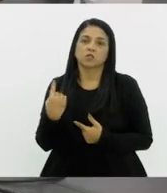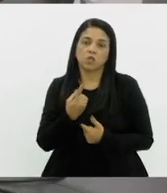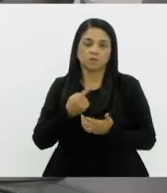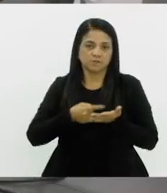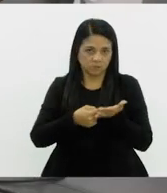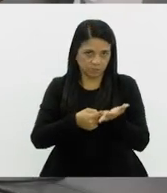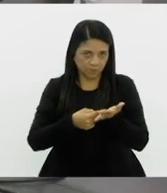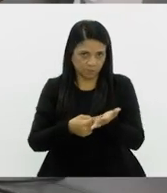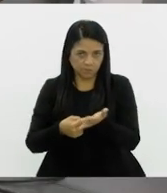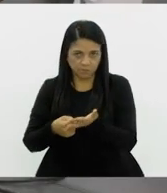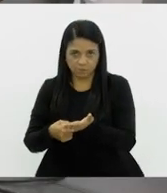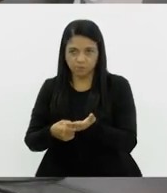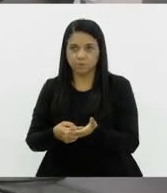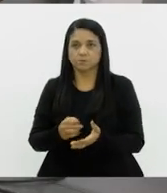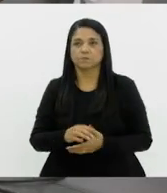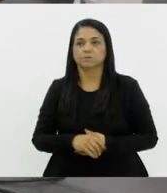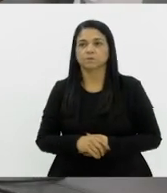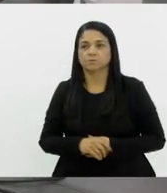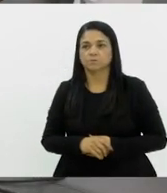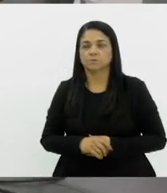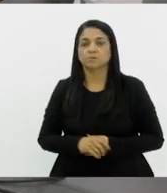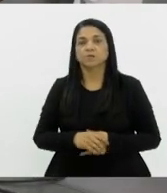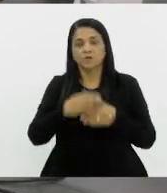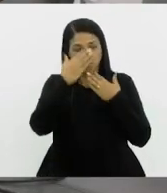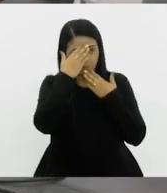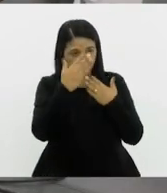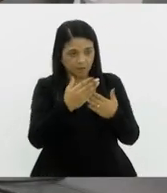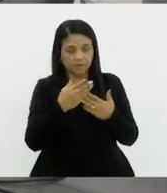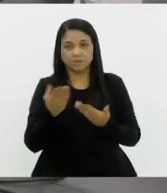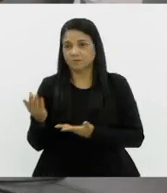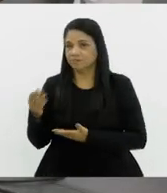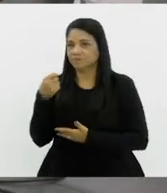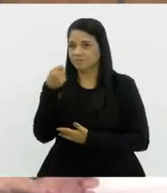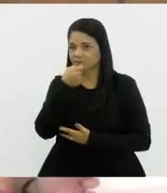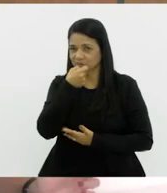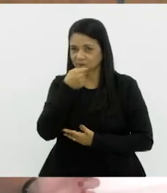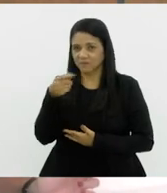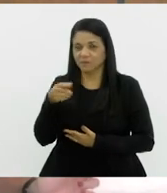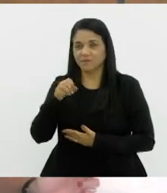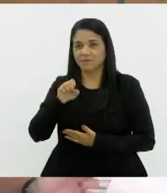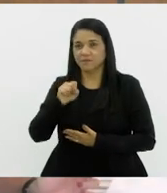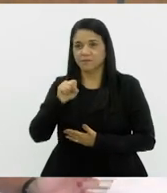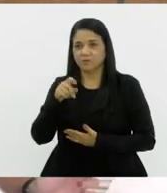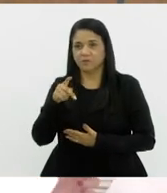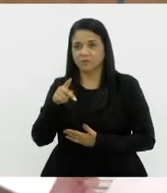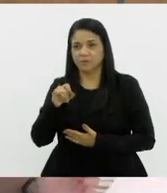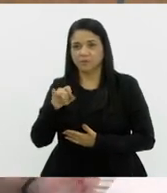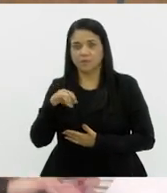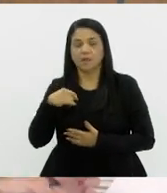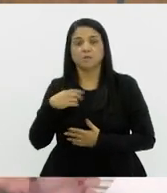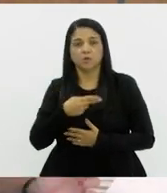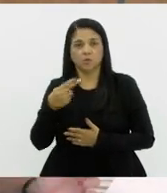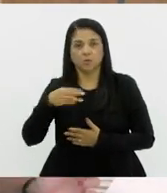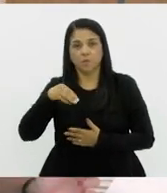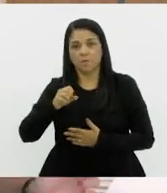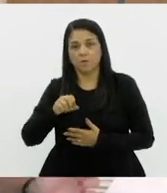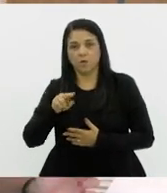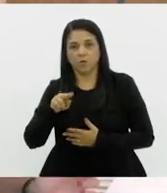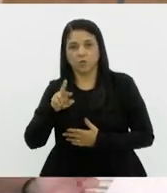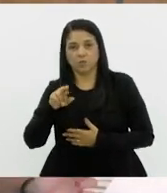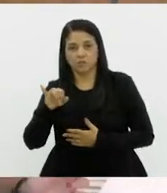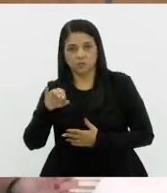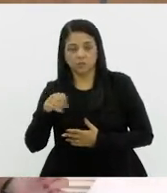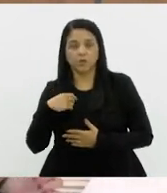combinação. Então, muito obrigado. Doutor Spinelli, então, com a palavra. Obrigado. Boa tarde a todos. Meu nome é Maurício Spinelli. Eu